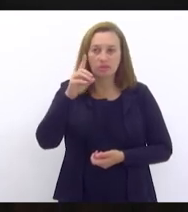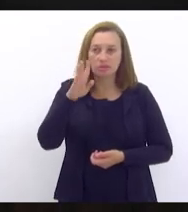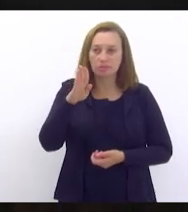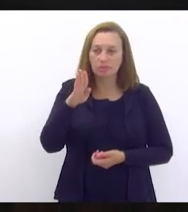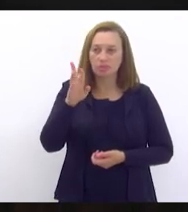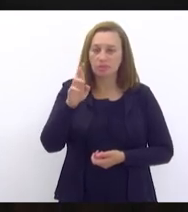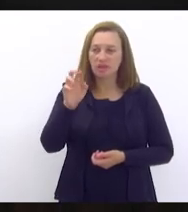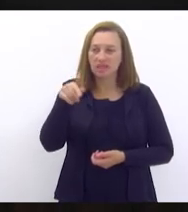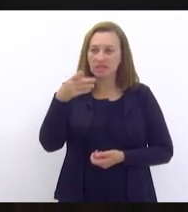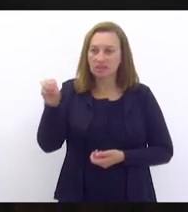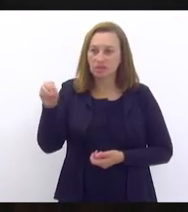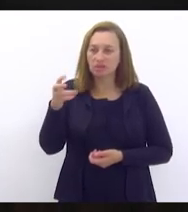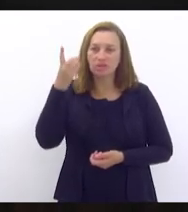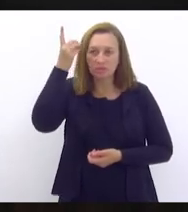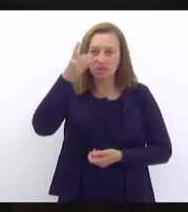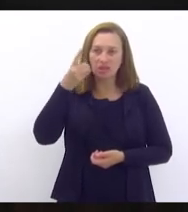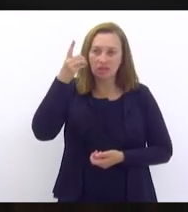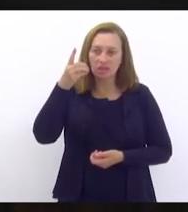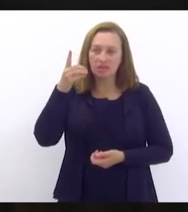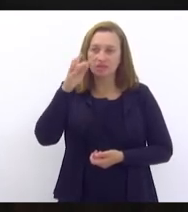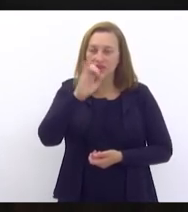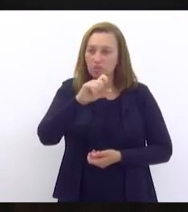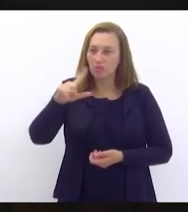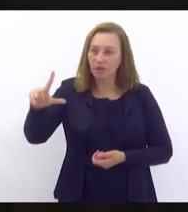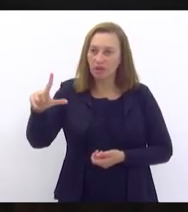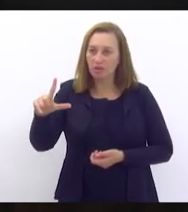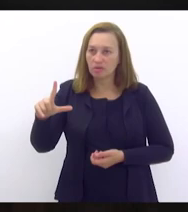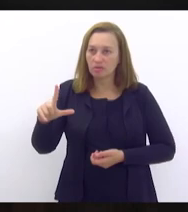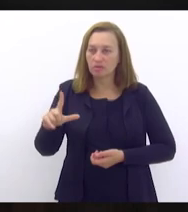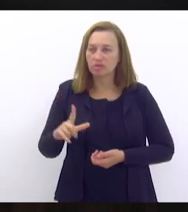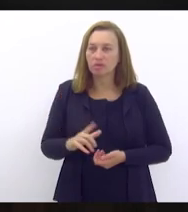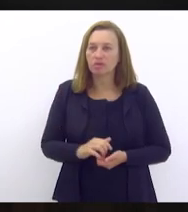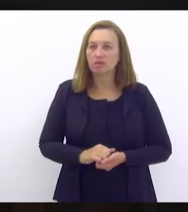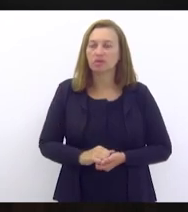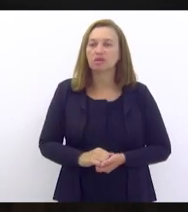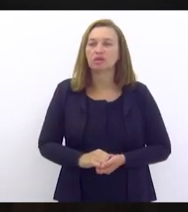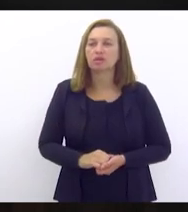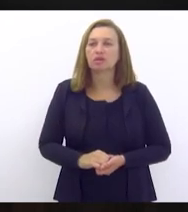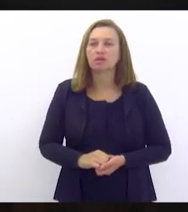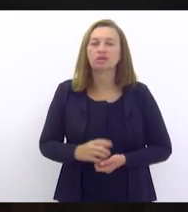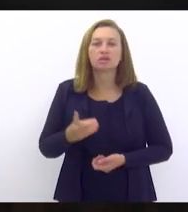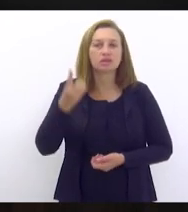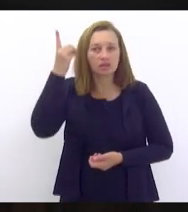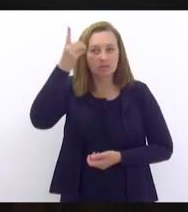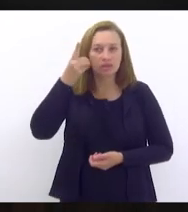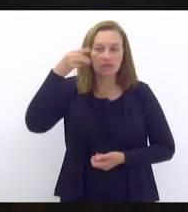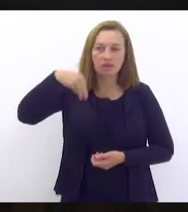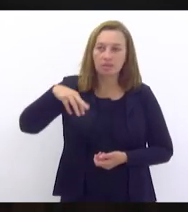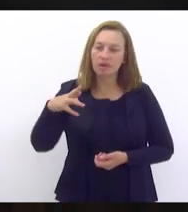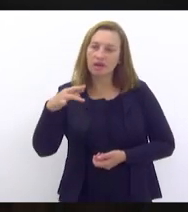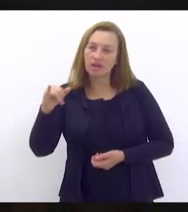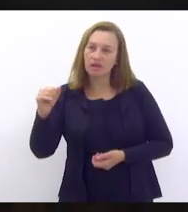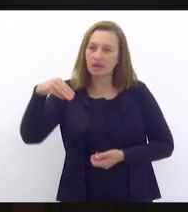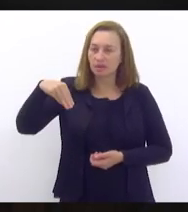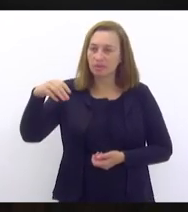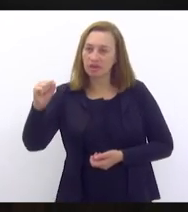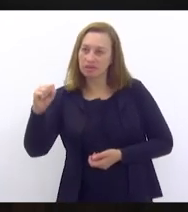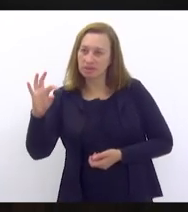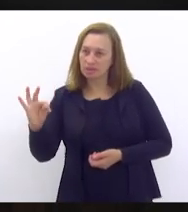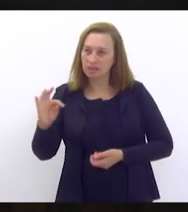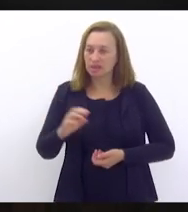Deputado Felipe Pobel. Presidente, eu estou presente. Deputada Marina, do MST. Estou presente, está me ouvindo, não? A presidência